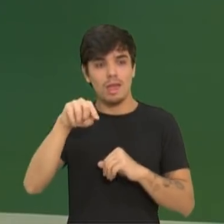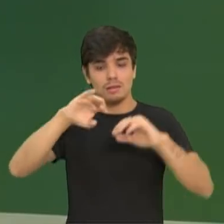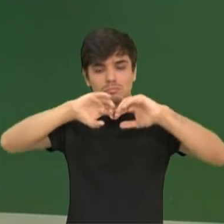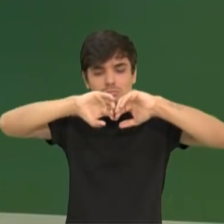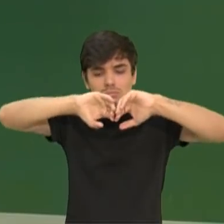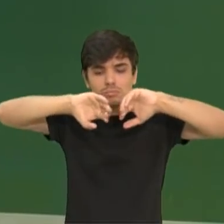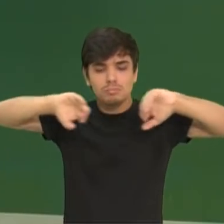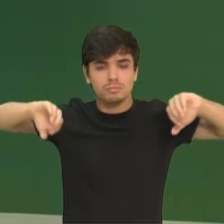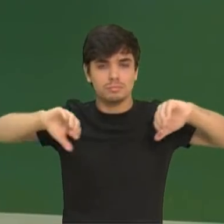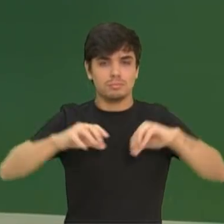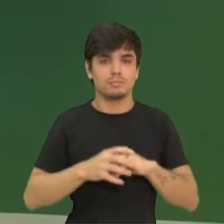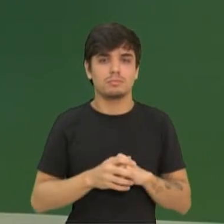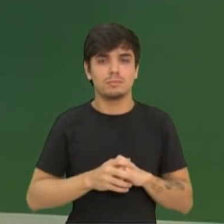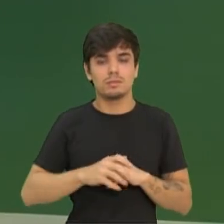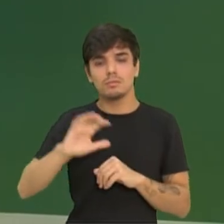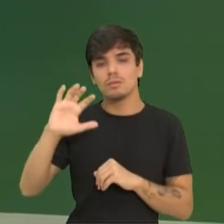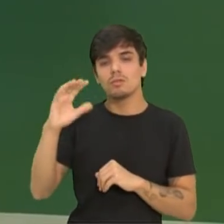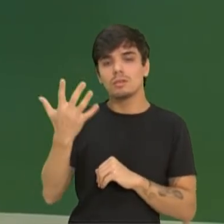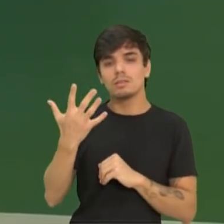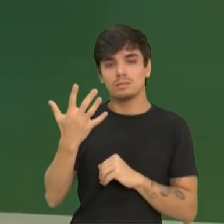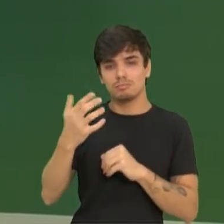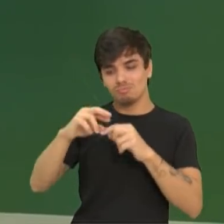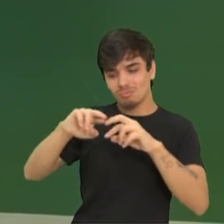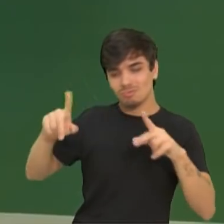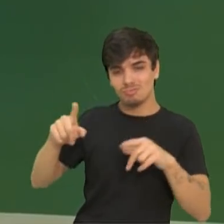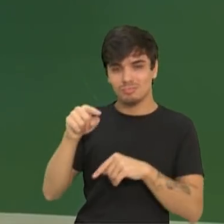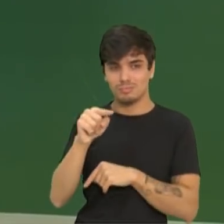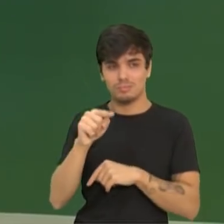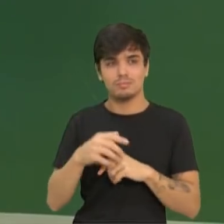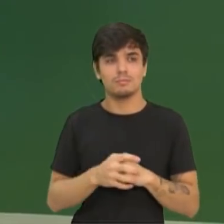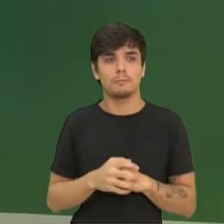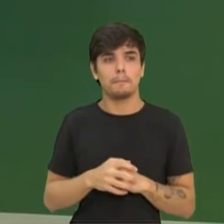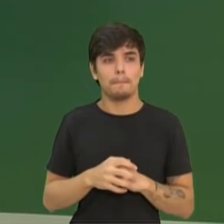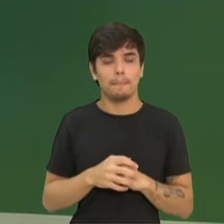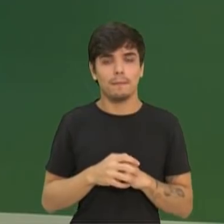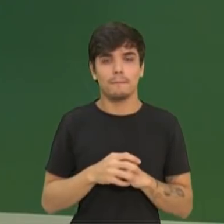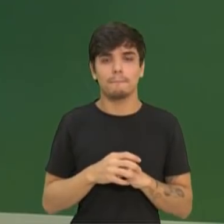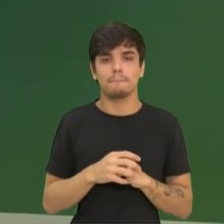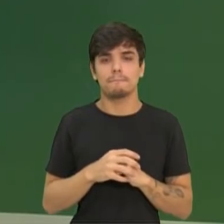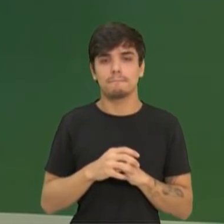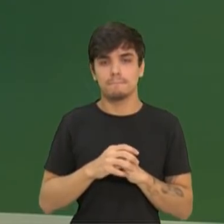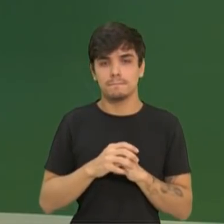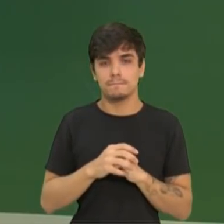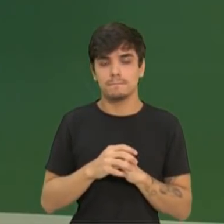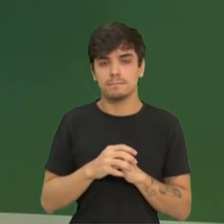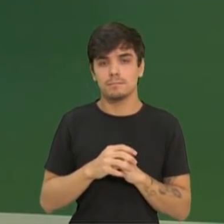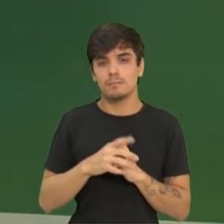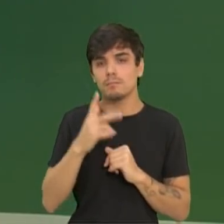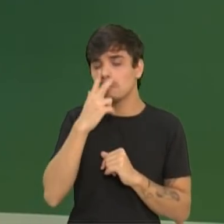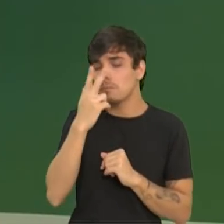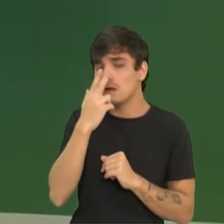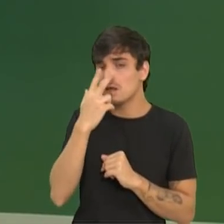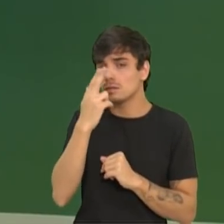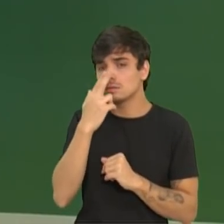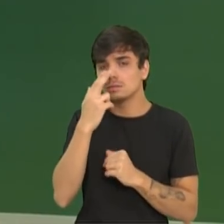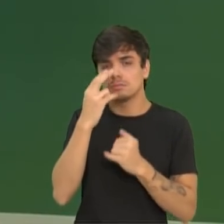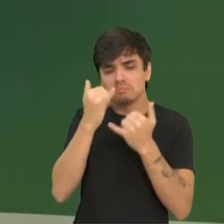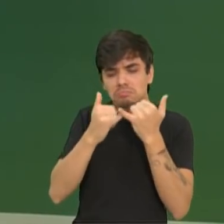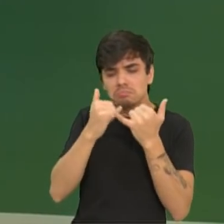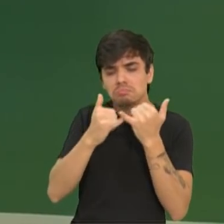Então, ocorreu algo diferente na terminação dessas palavras. Embora pareça uma semelhança, não